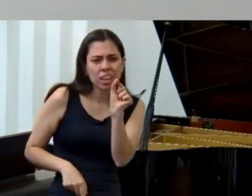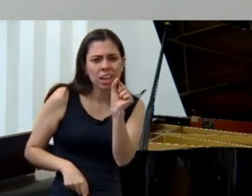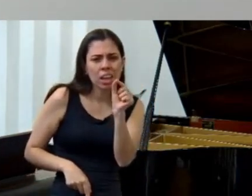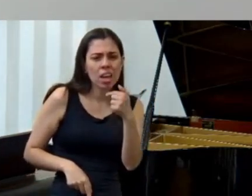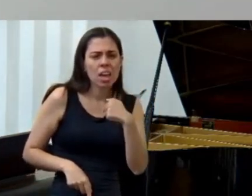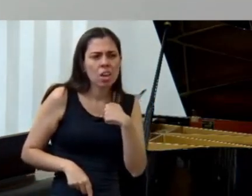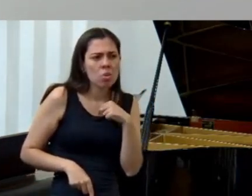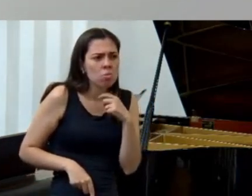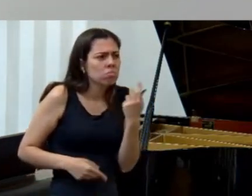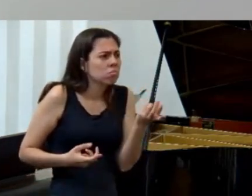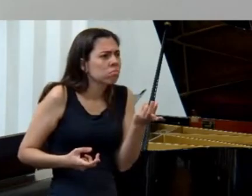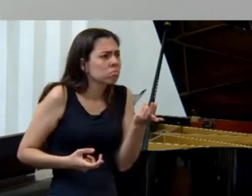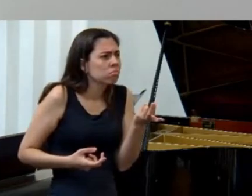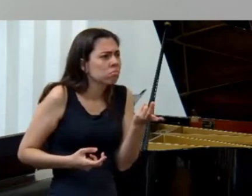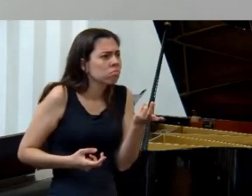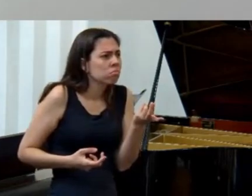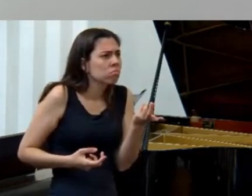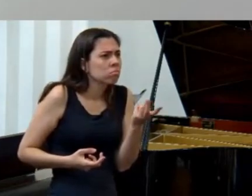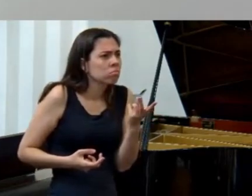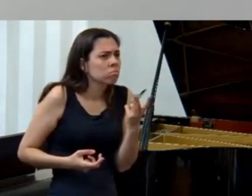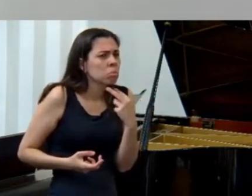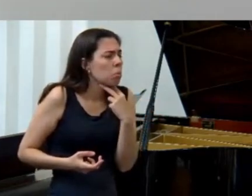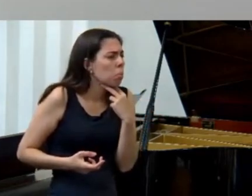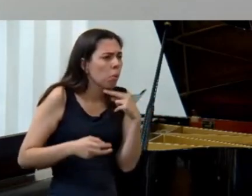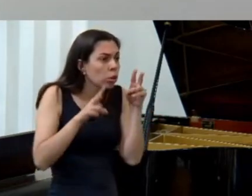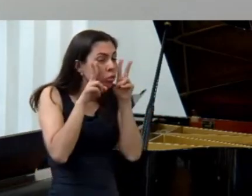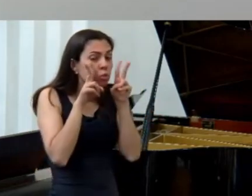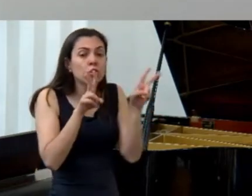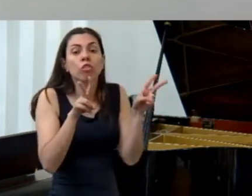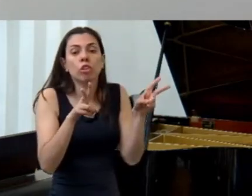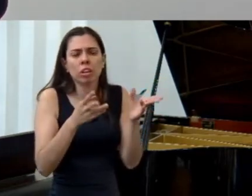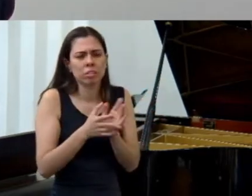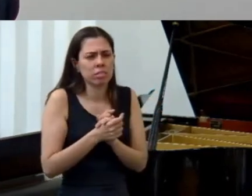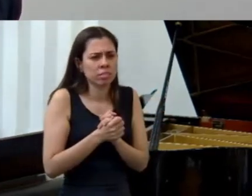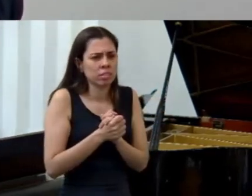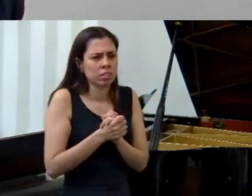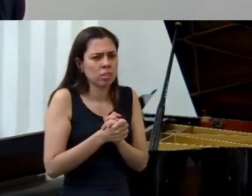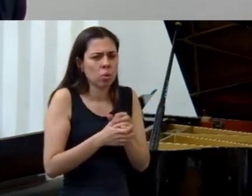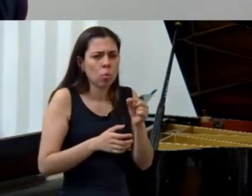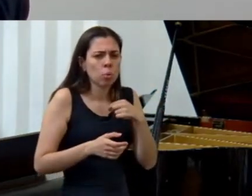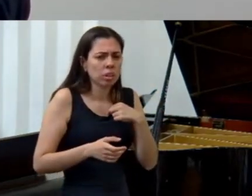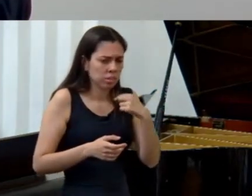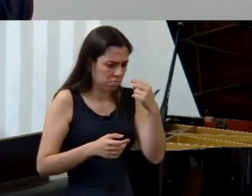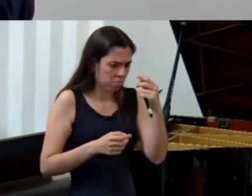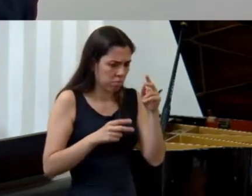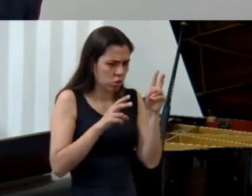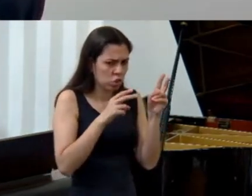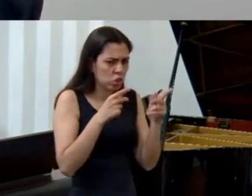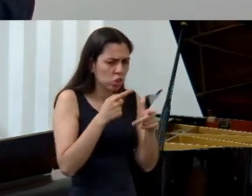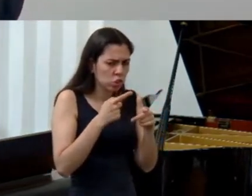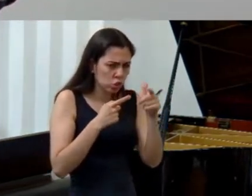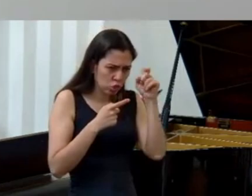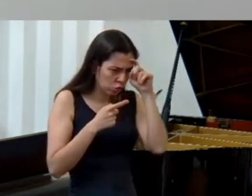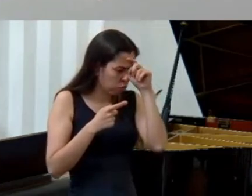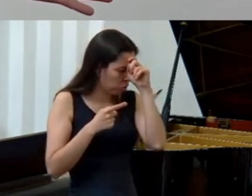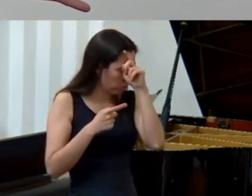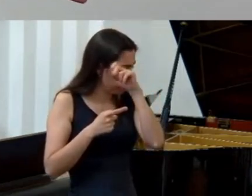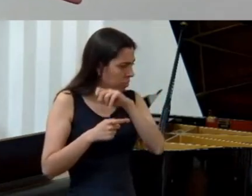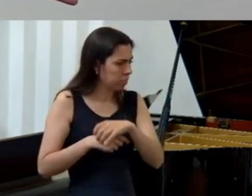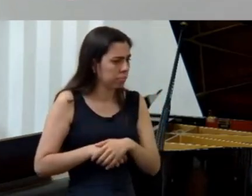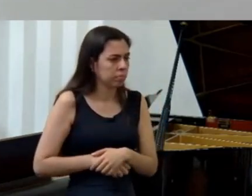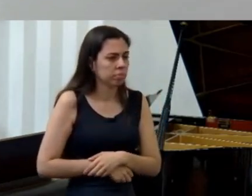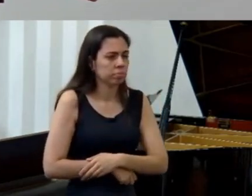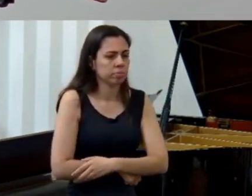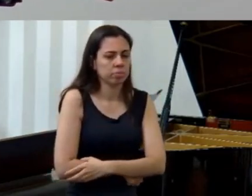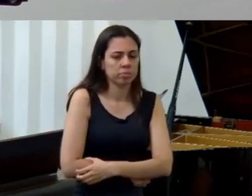Ora, os discípulos a caminho de Emaús, era domingo, e eles estavam vivendo como se